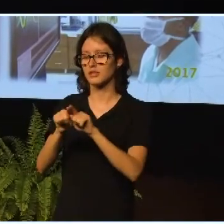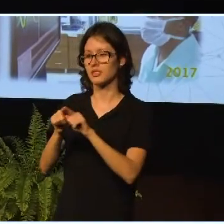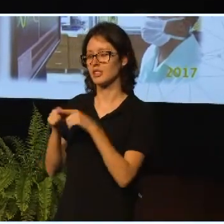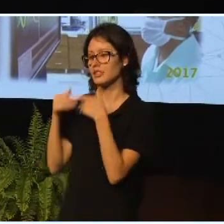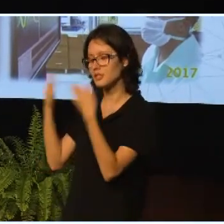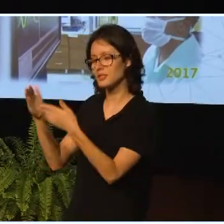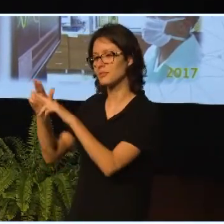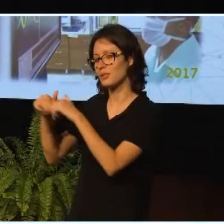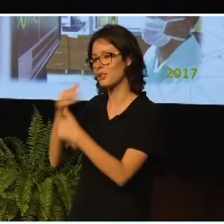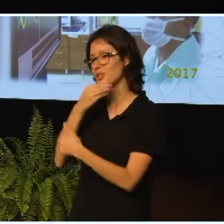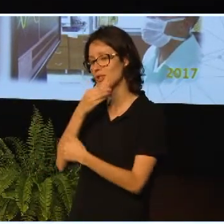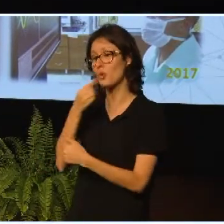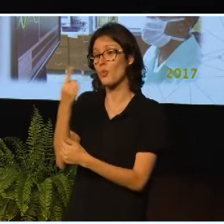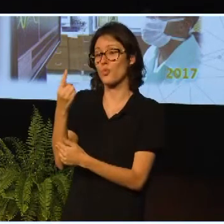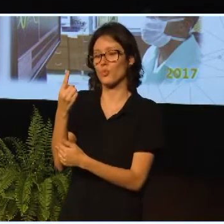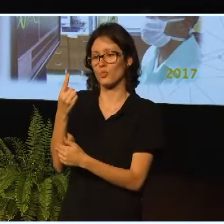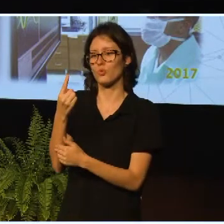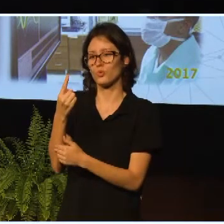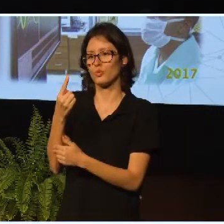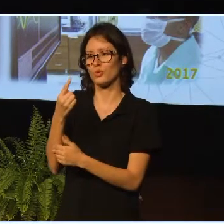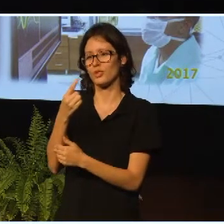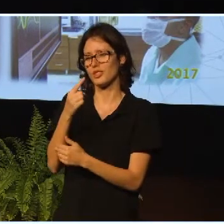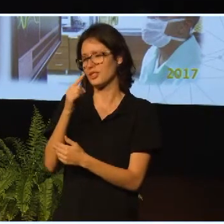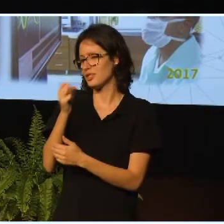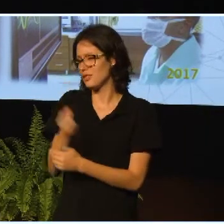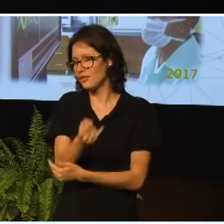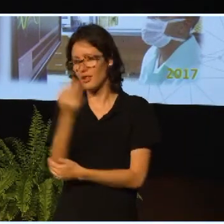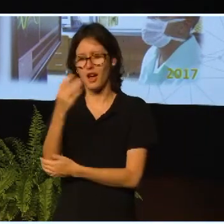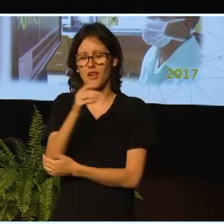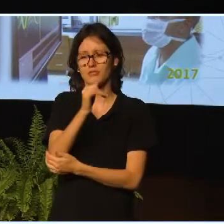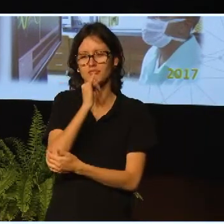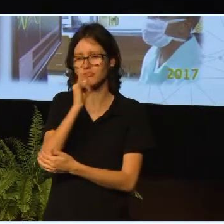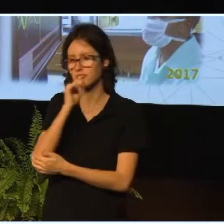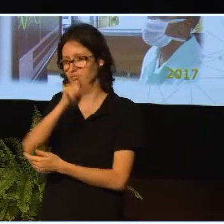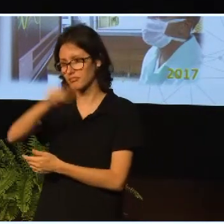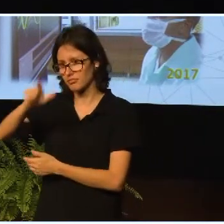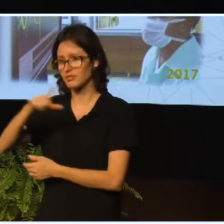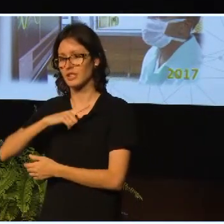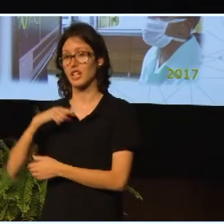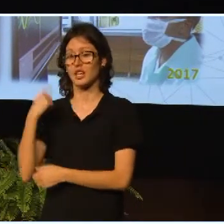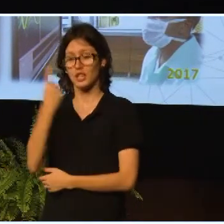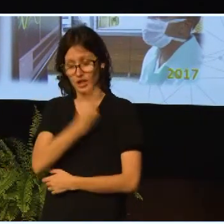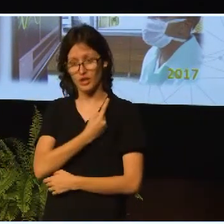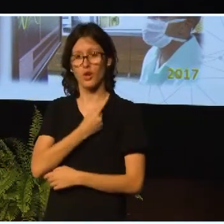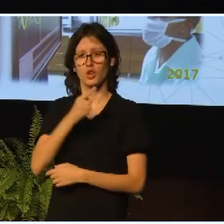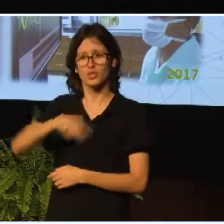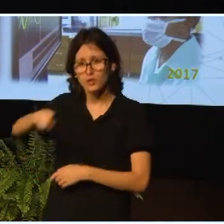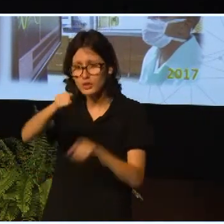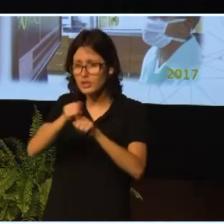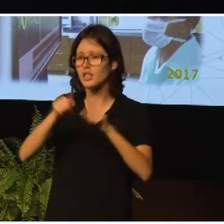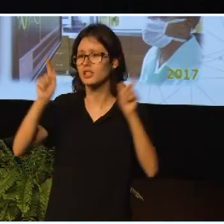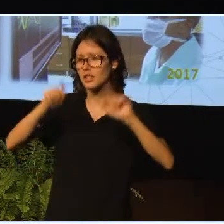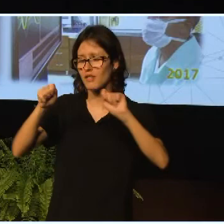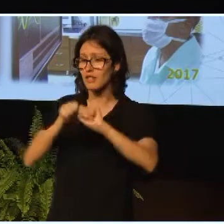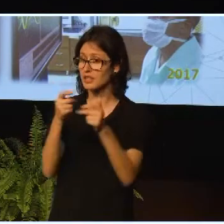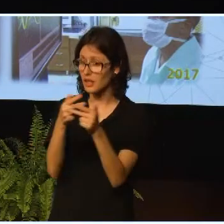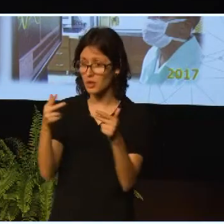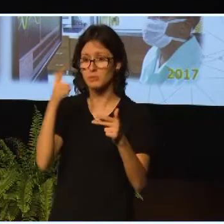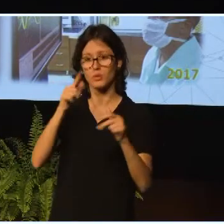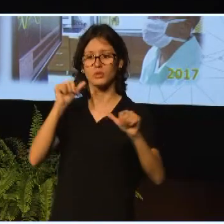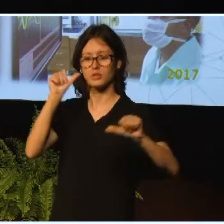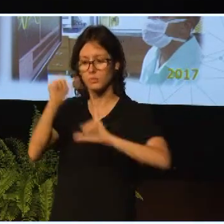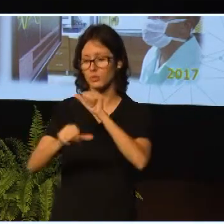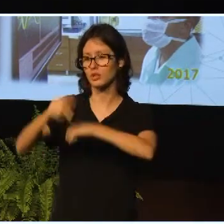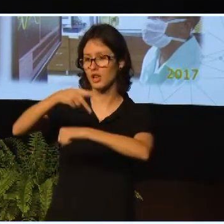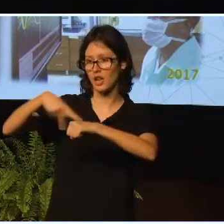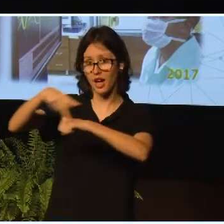ao Firmino, das centenas de exemplos que nós temos, que todos nós, todos vocês podem fazer coisas para mudar